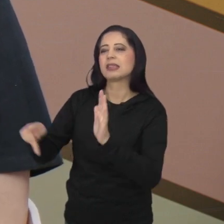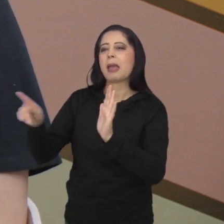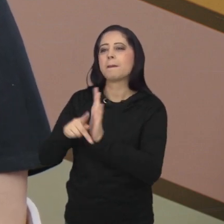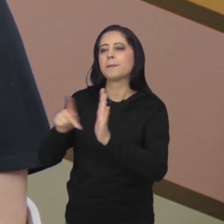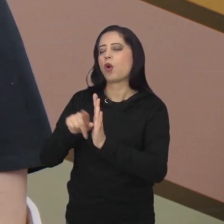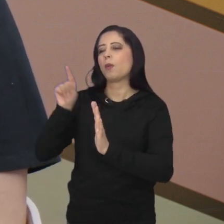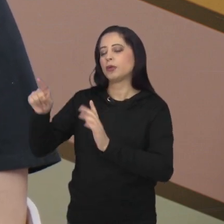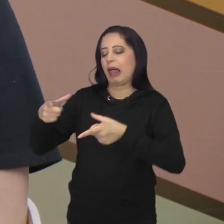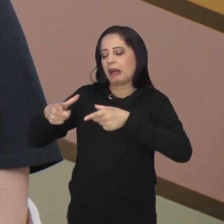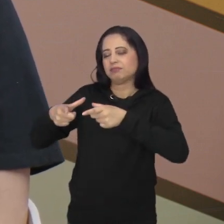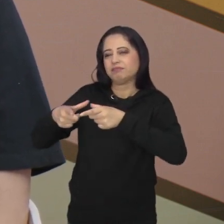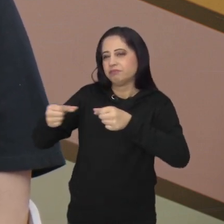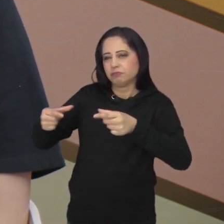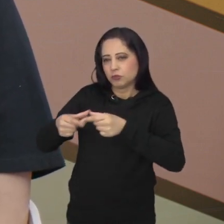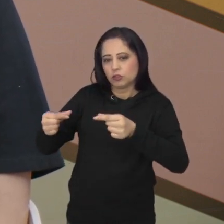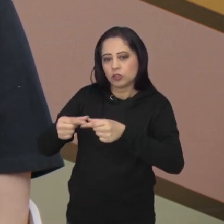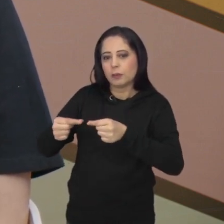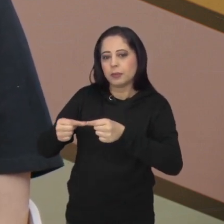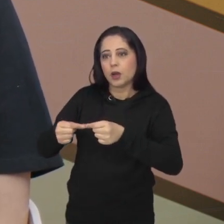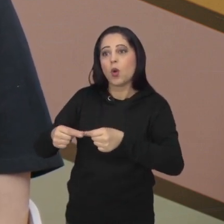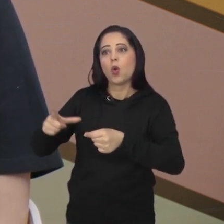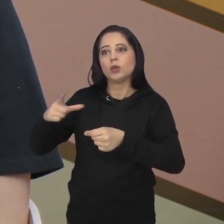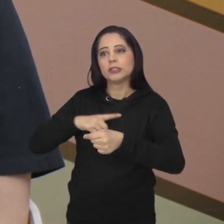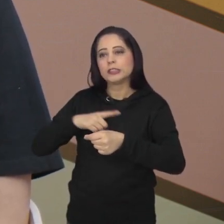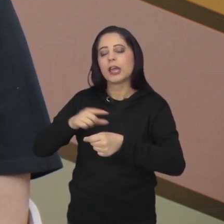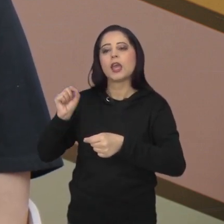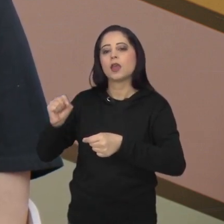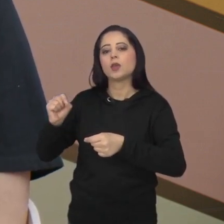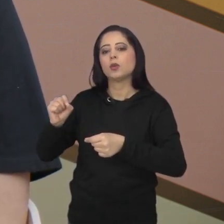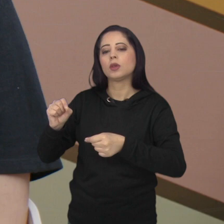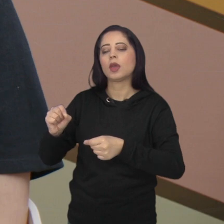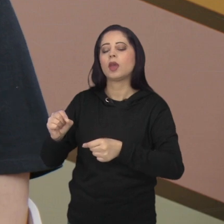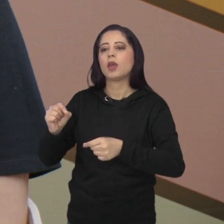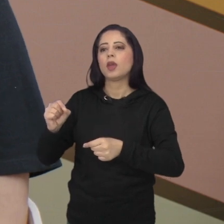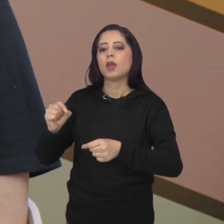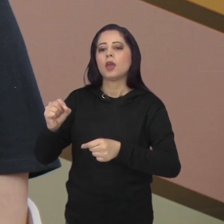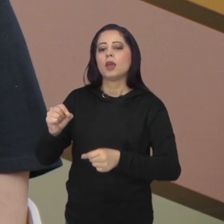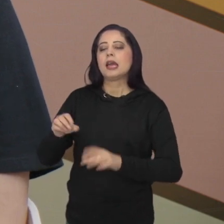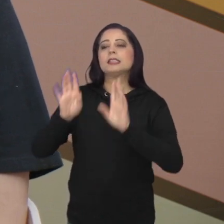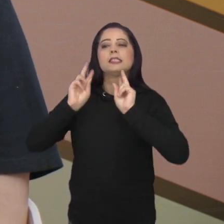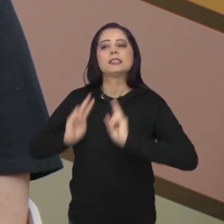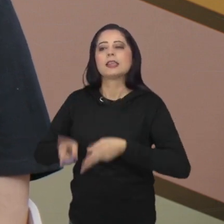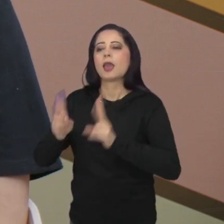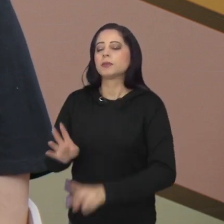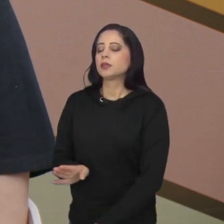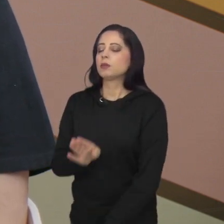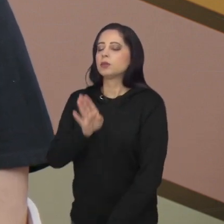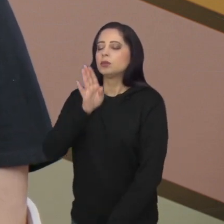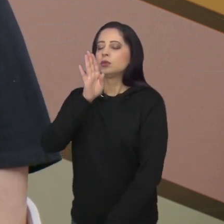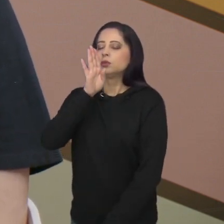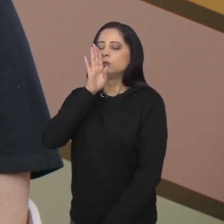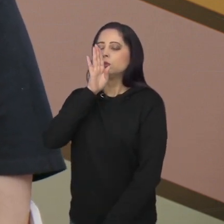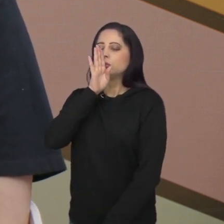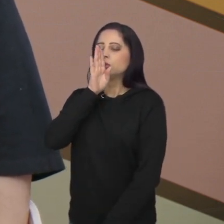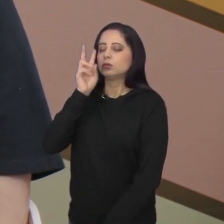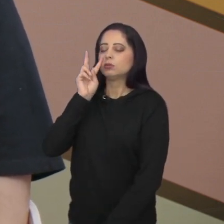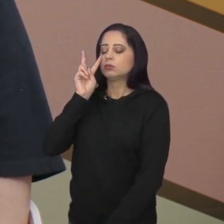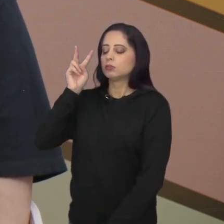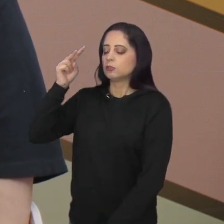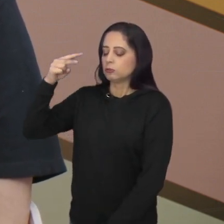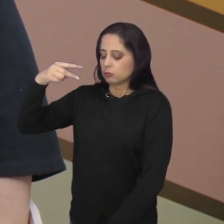tradições orientais, ela realmente tem a ver com esse silenciar e olhar para dentro. E quando a gente